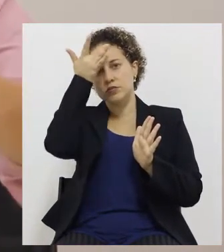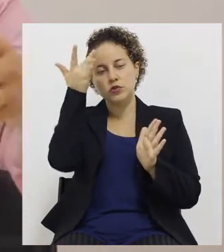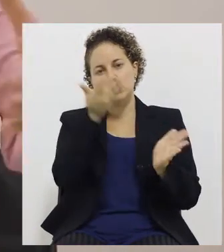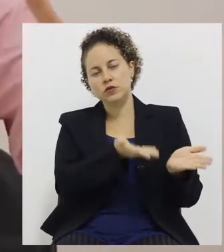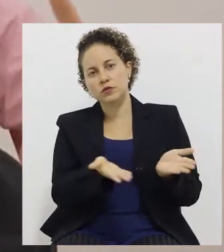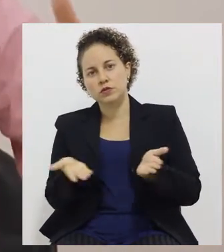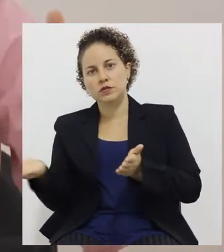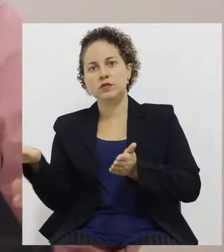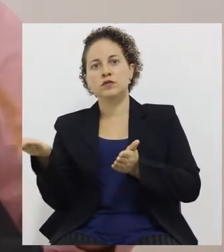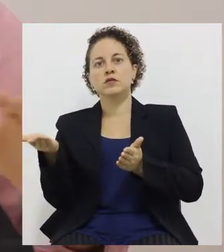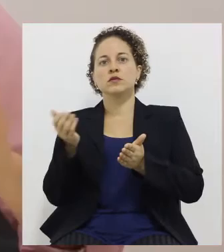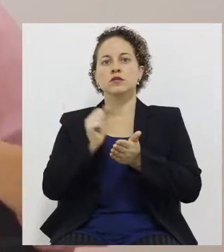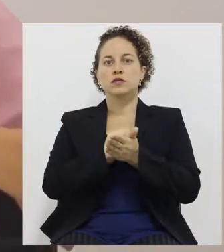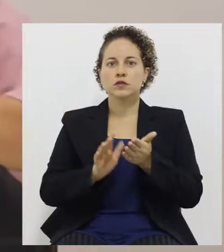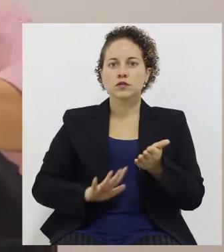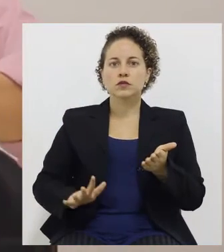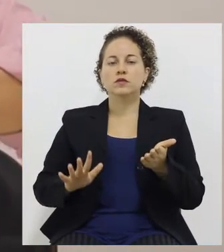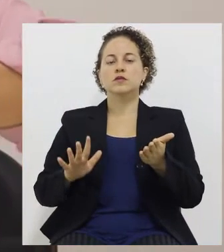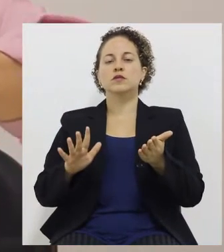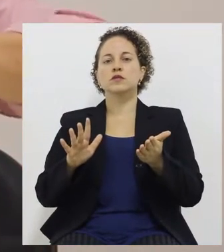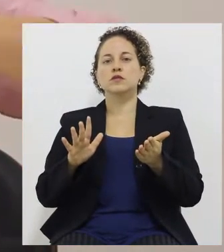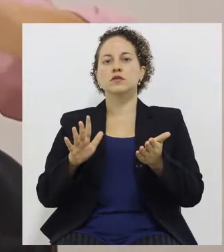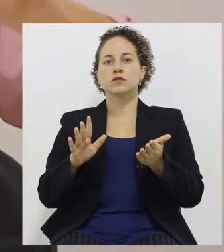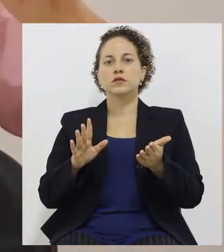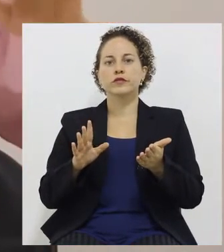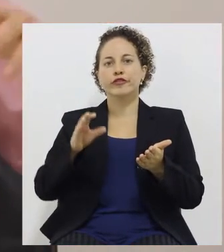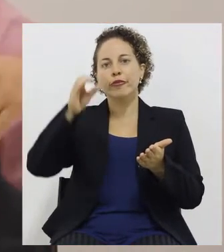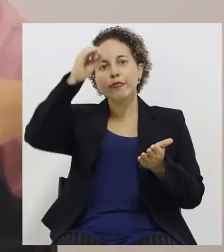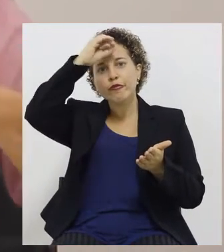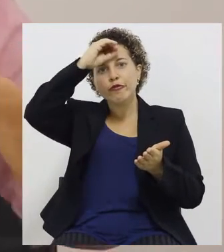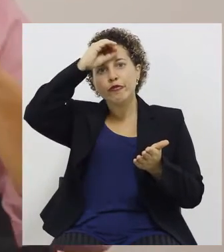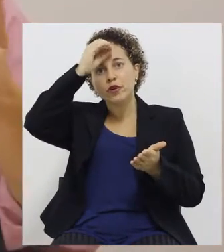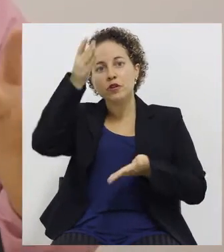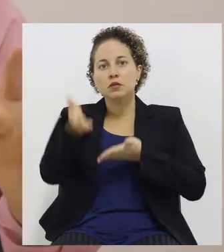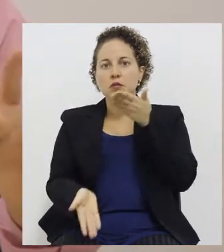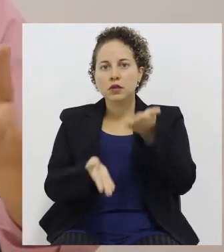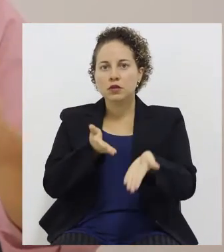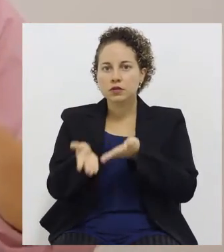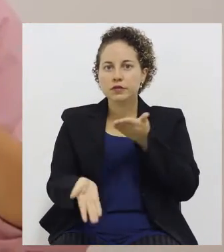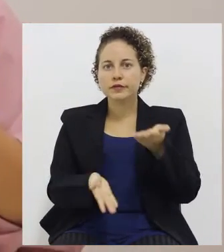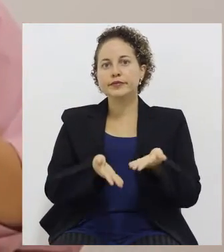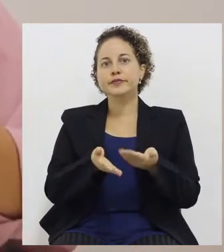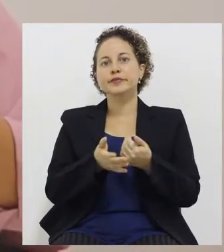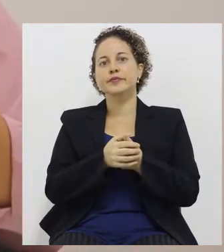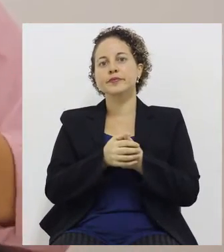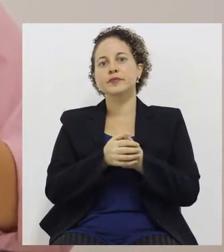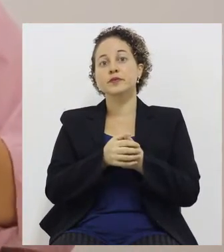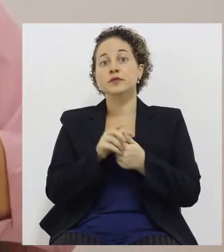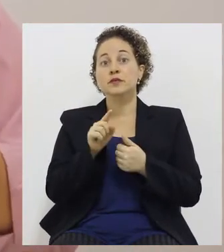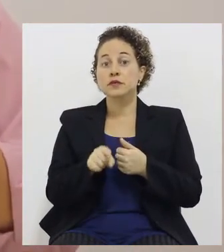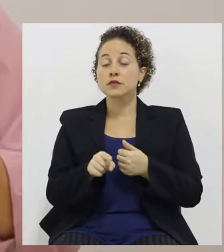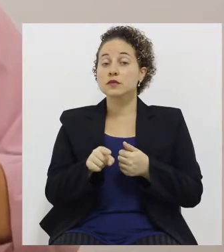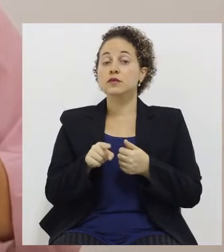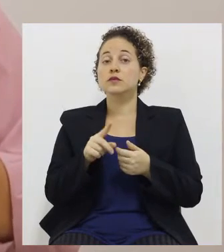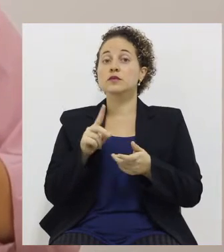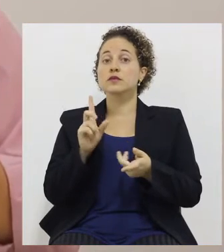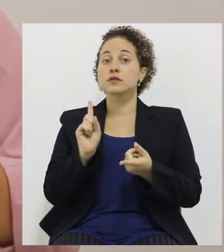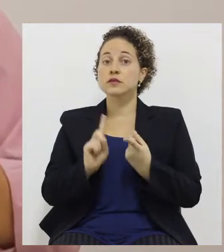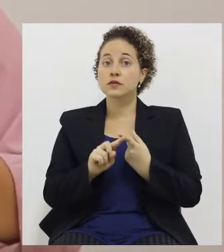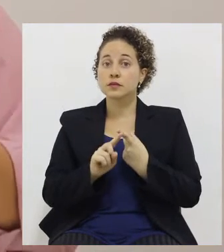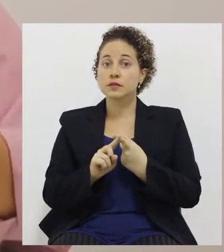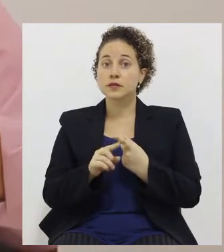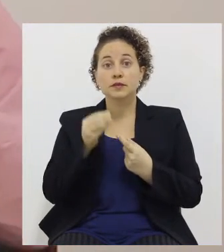eles cooperem com uma atividade e eles se alienam de participar disso. E essa alienação também é uma forma da